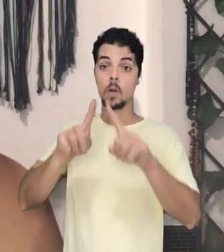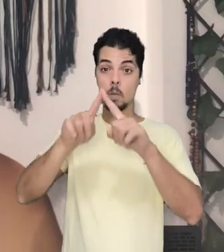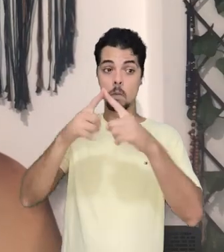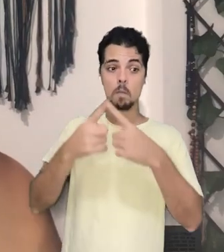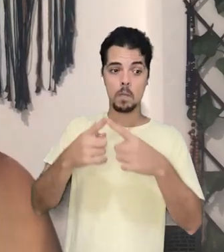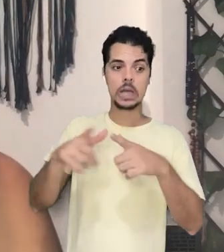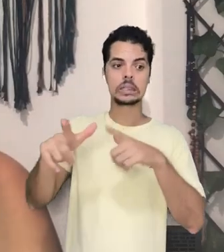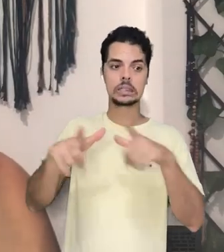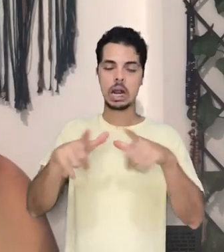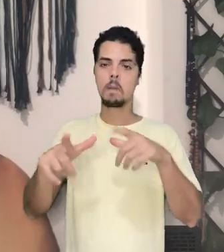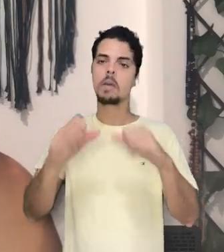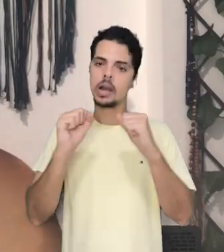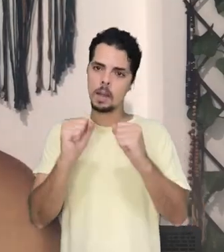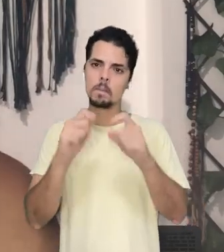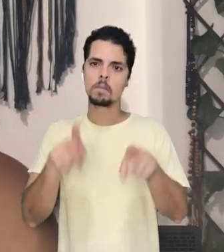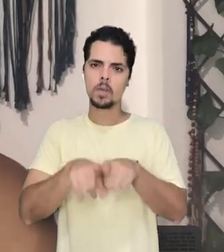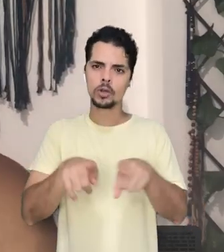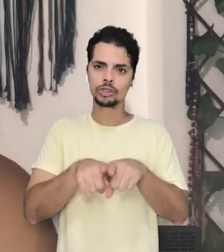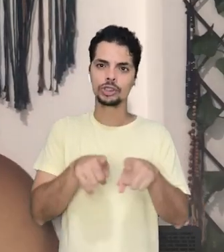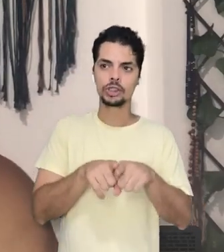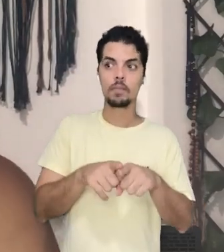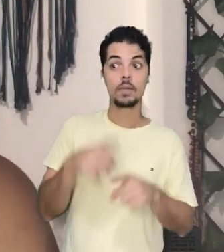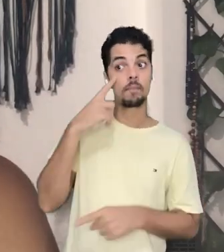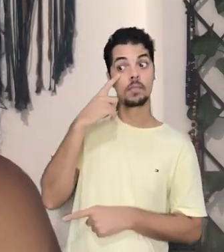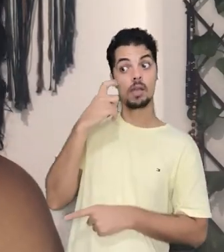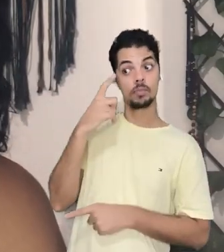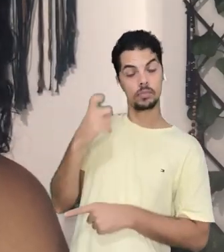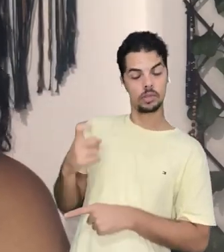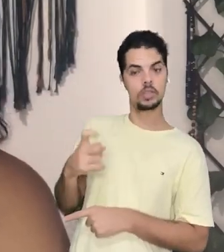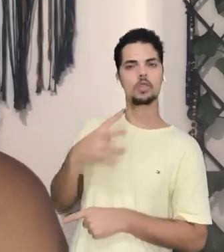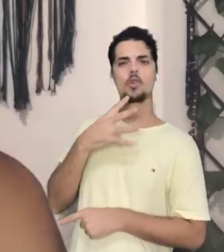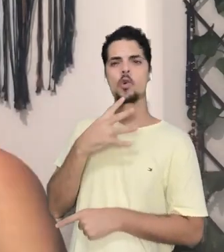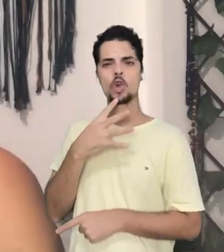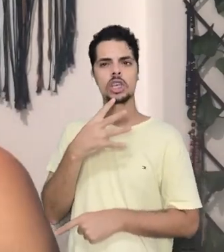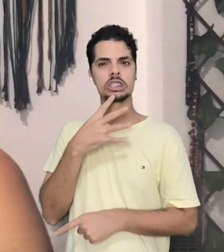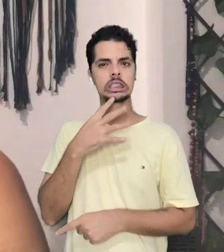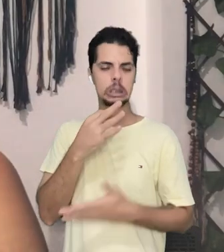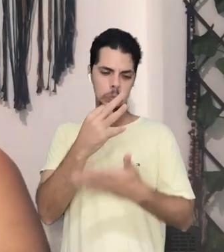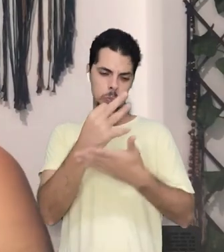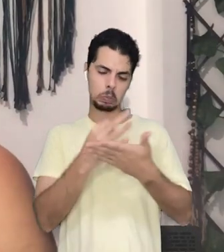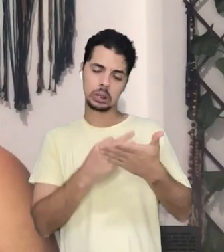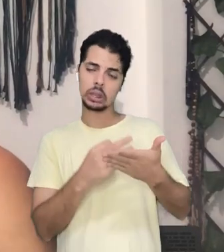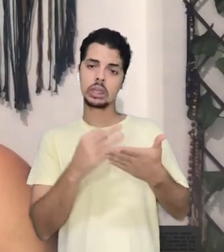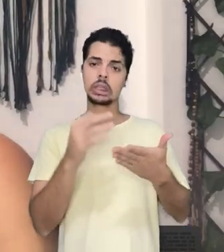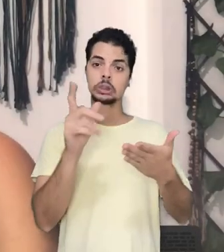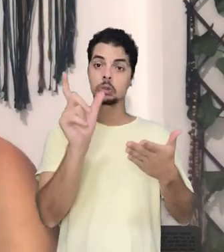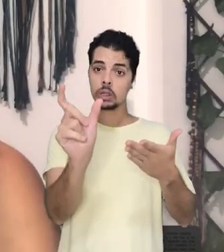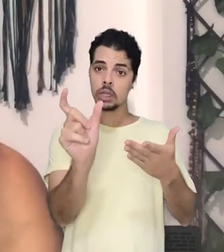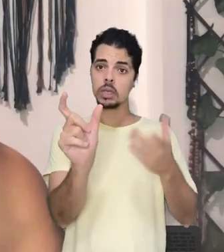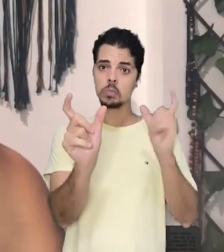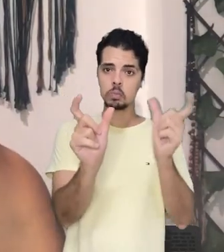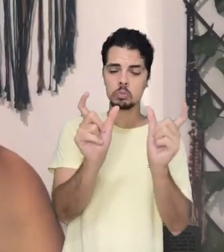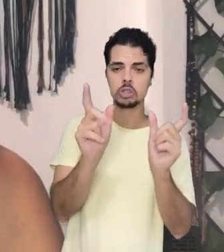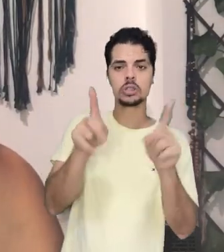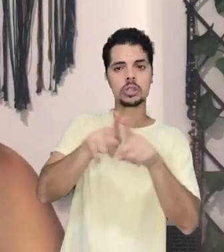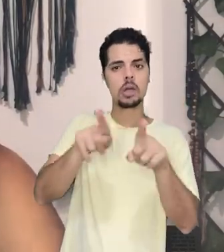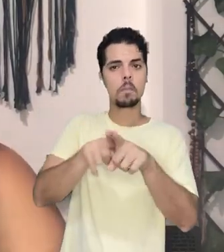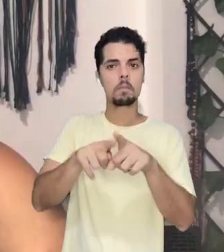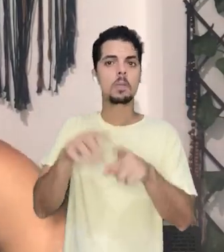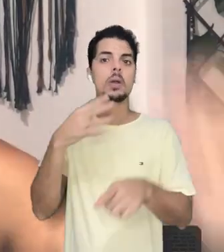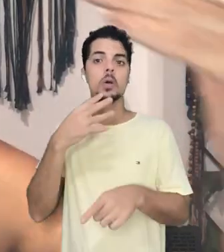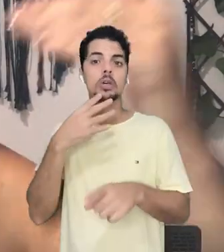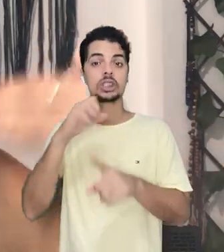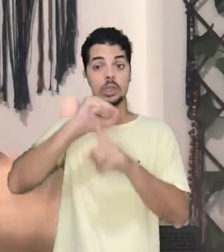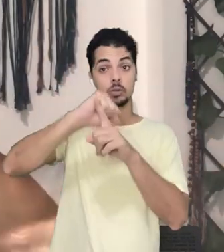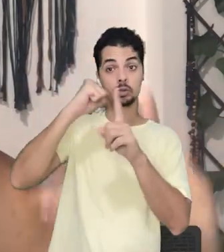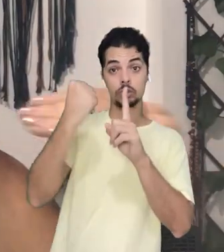também dá para trabalhar com a identificação de termos que fazem parte do nosso idioma e que, de